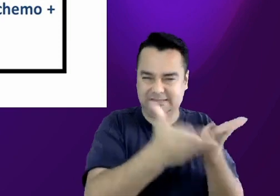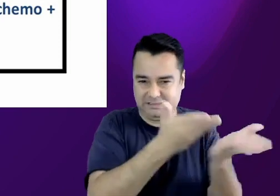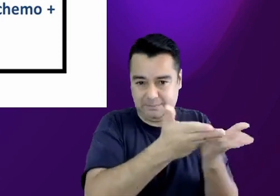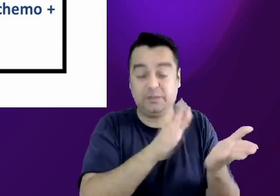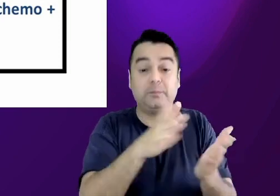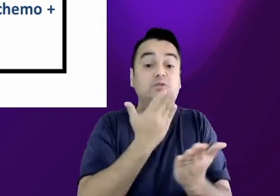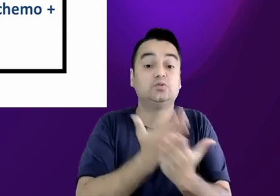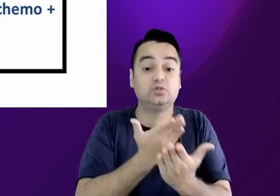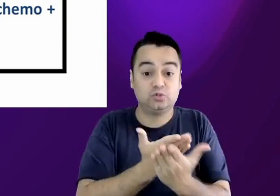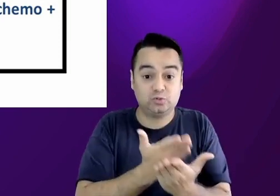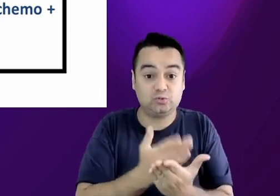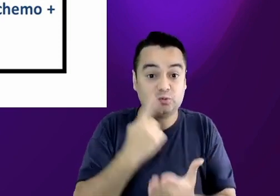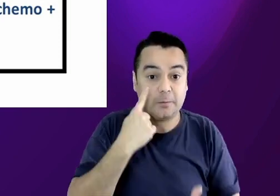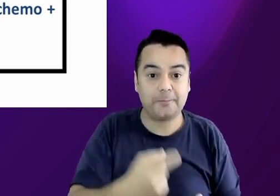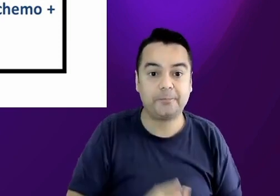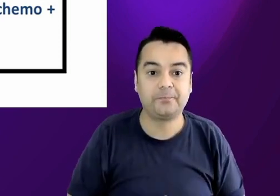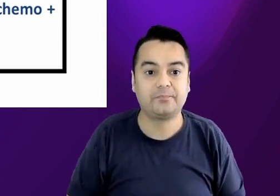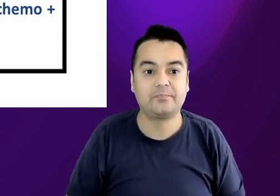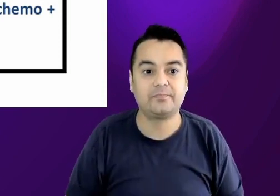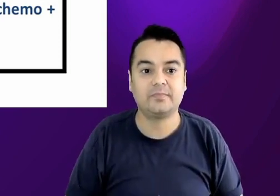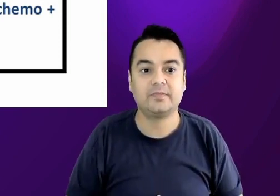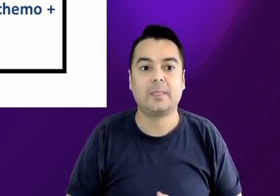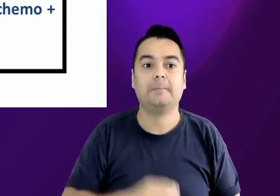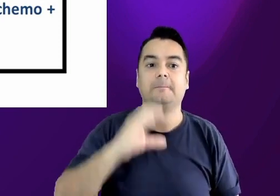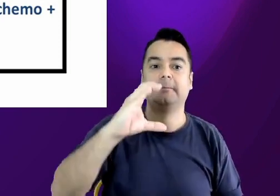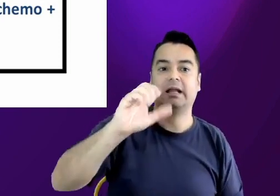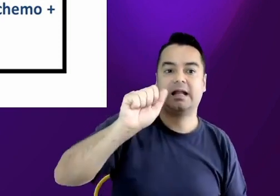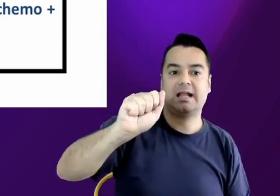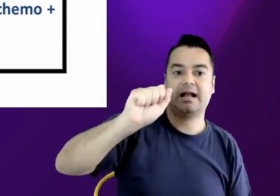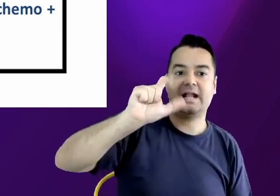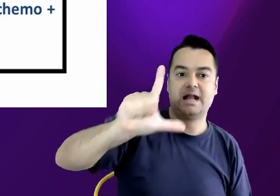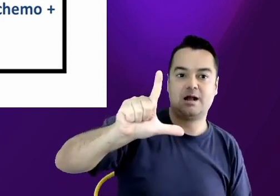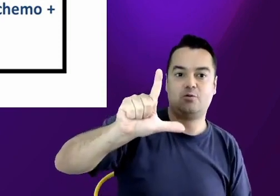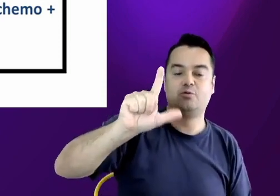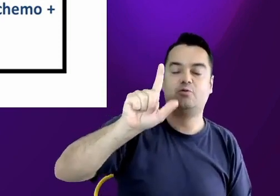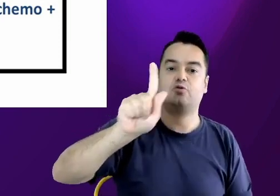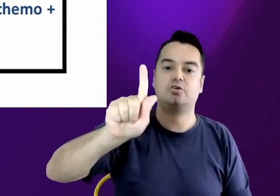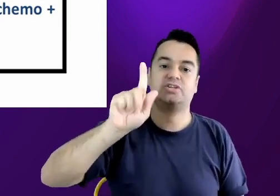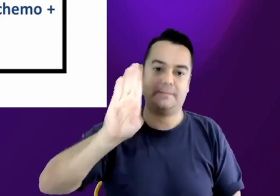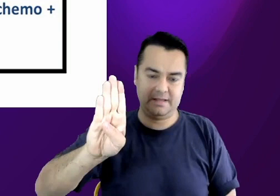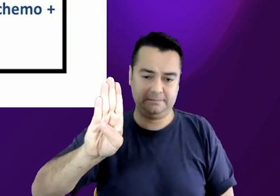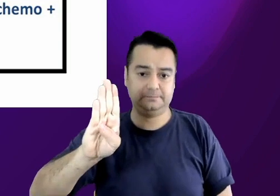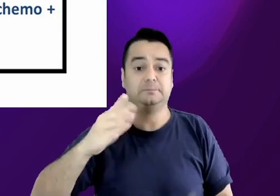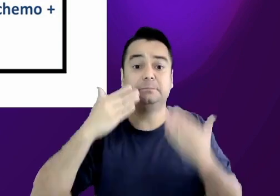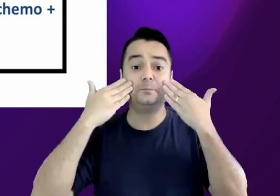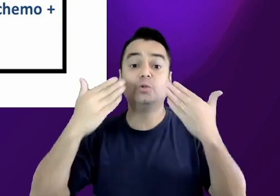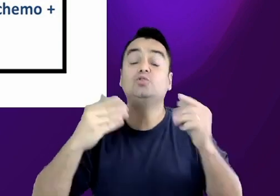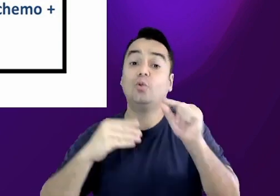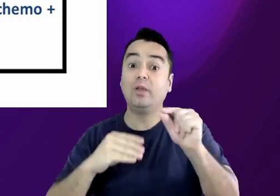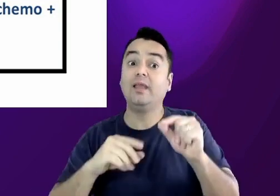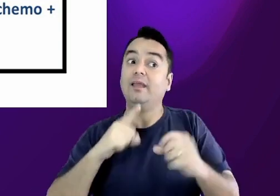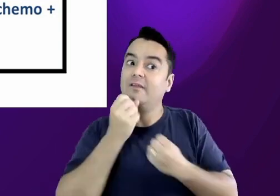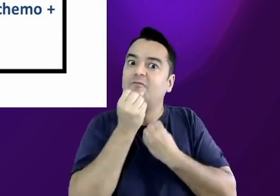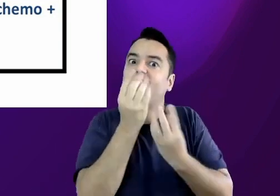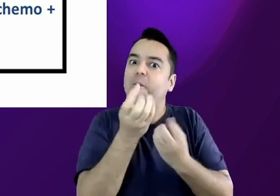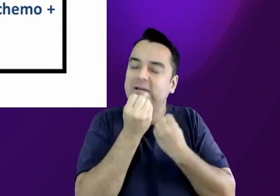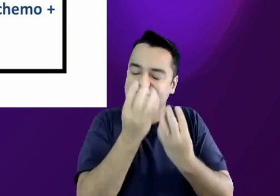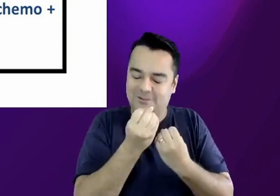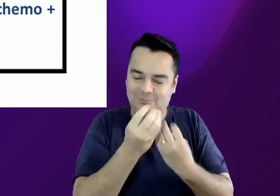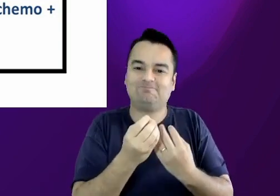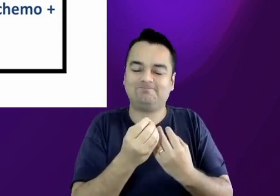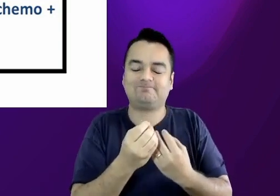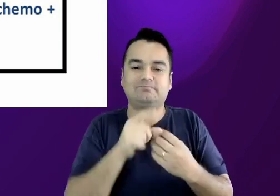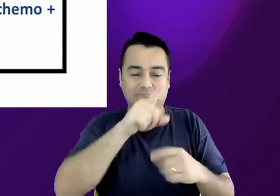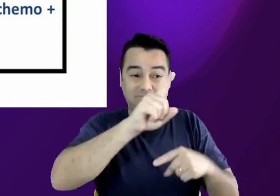CALGB mostrou que o PET scan pode trazer para a gente uma informação quando